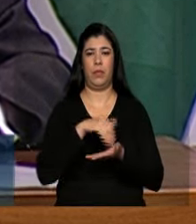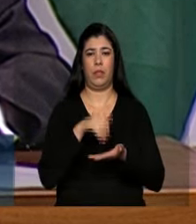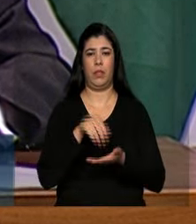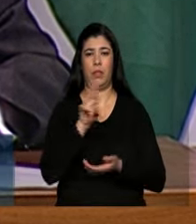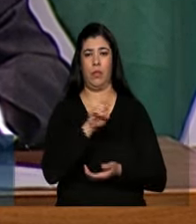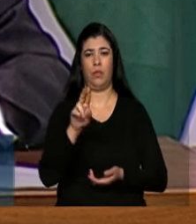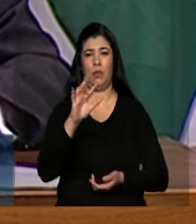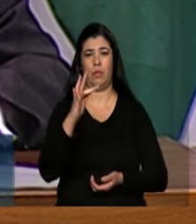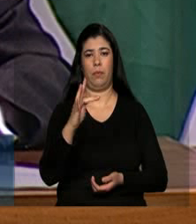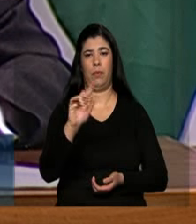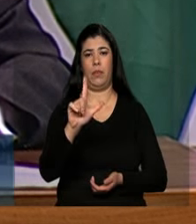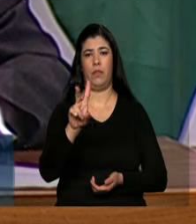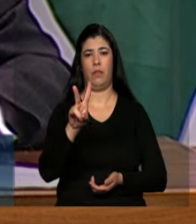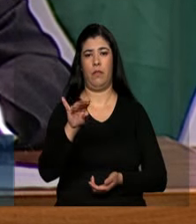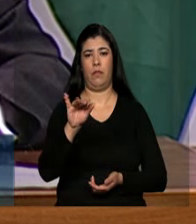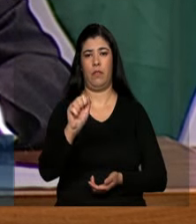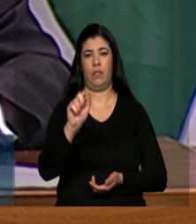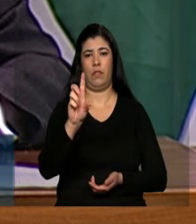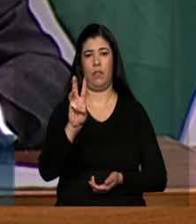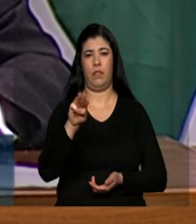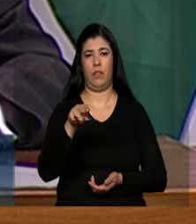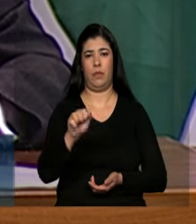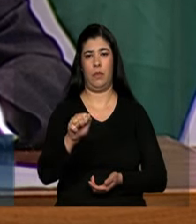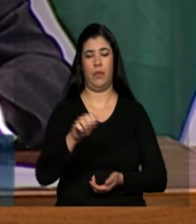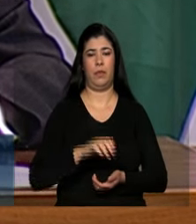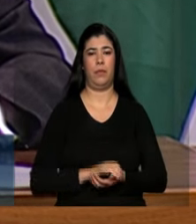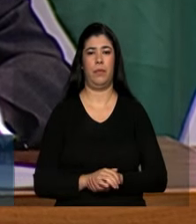secretária Flávia Cristina de Lima Ferreira Magrini,